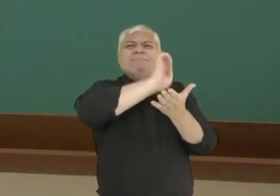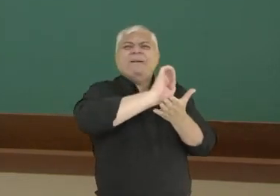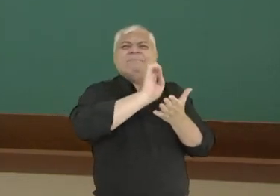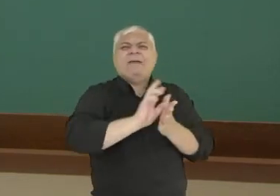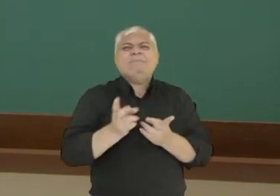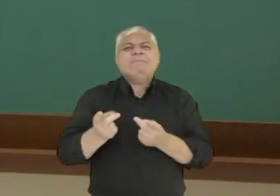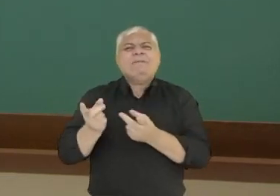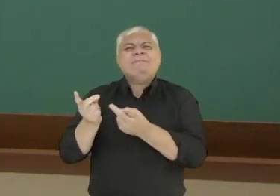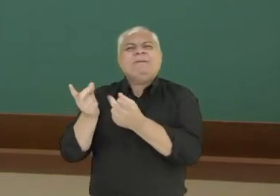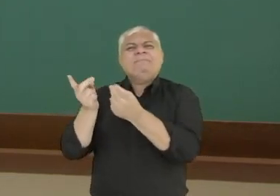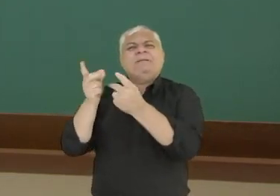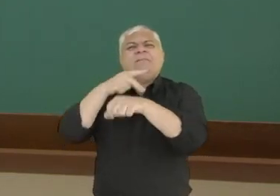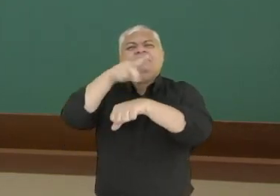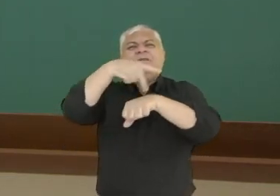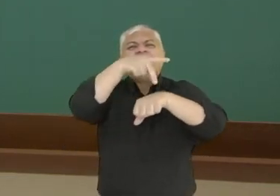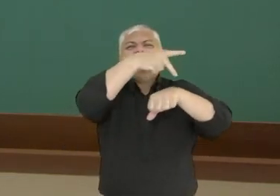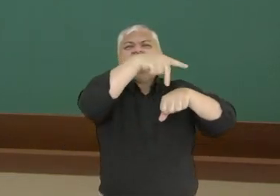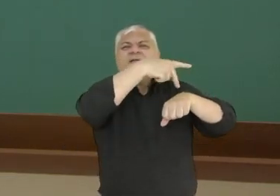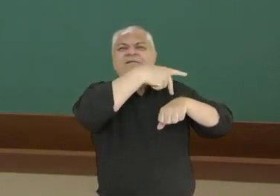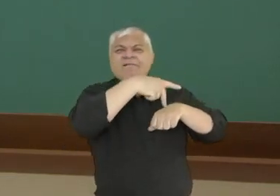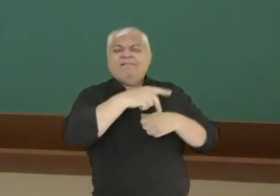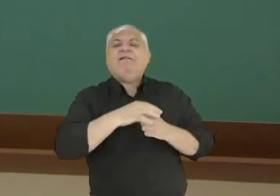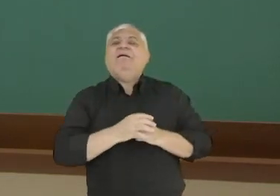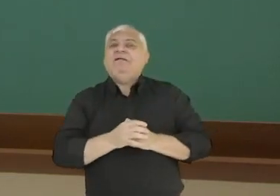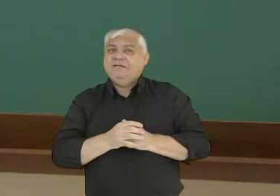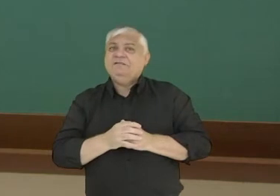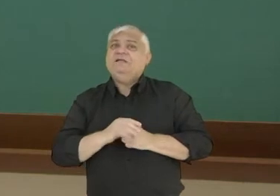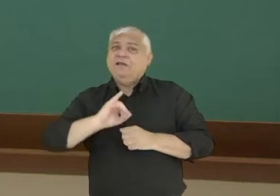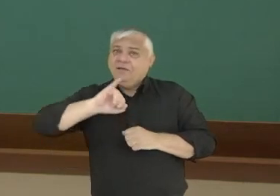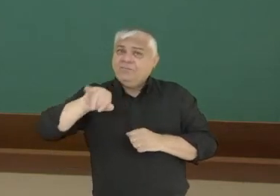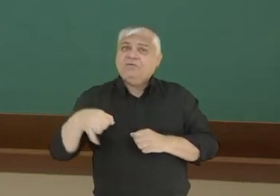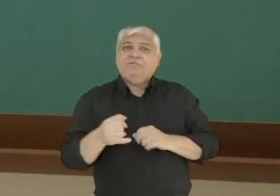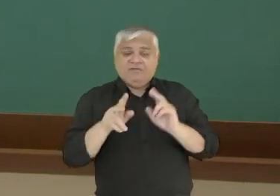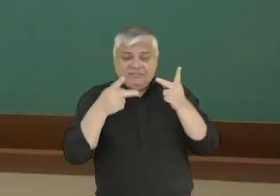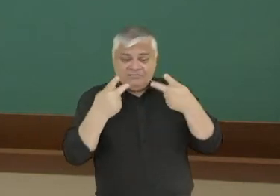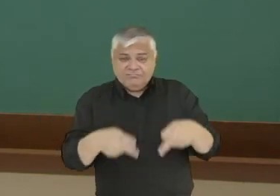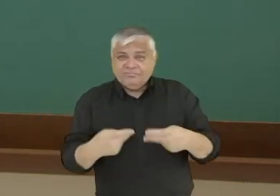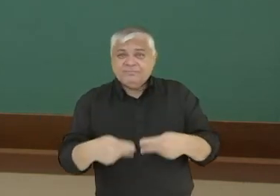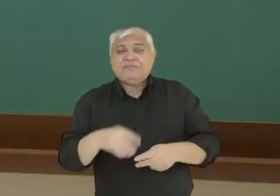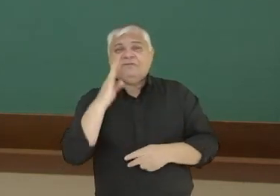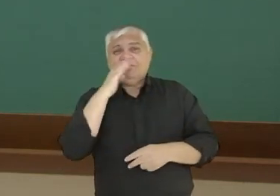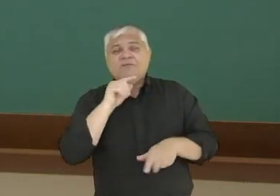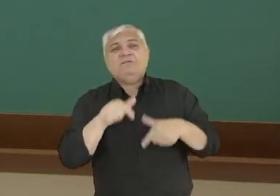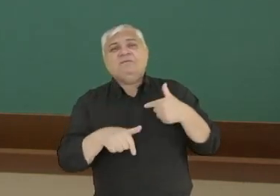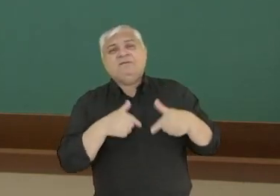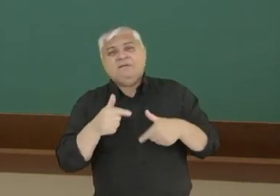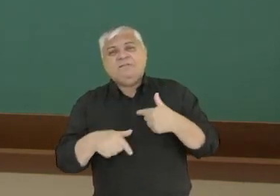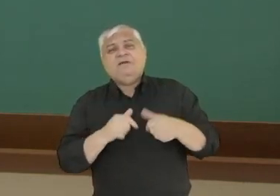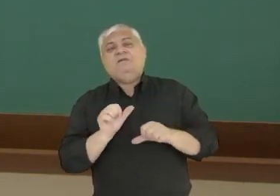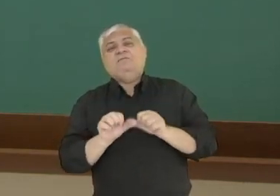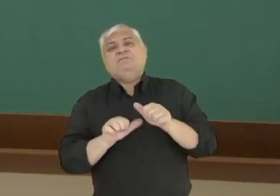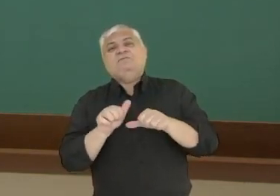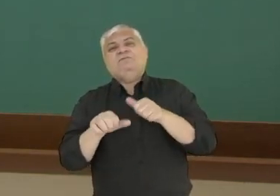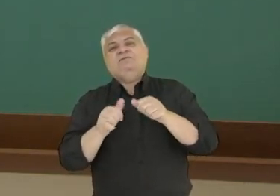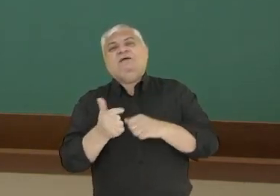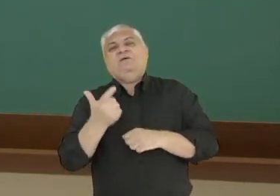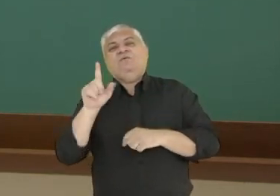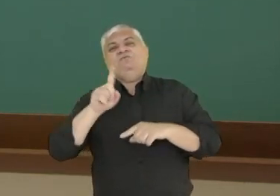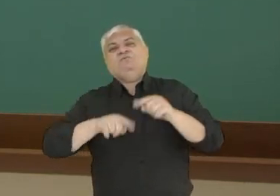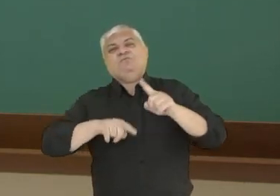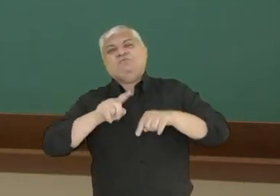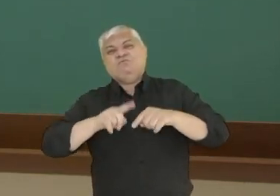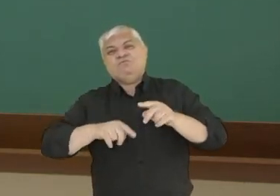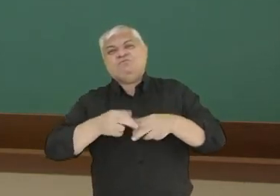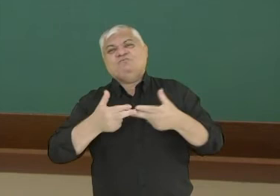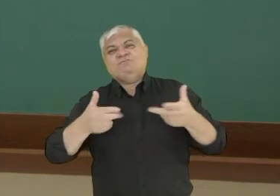outros países que utilizam esses é isso que é produzido né nas suas atividades ali para transformar em outros produtos